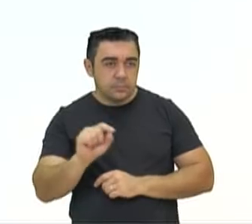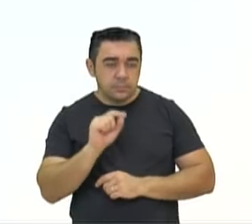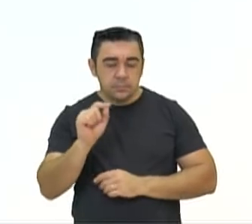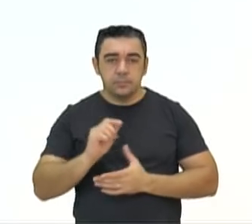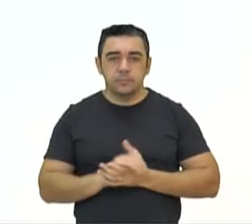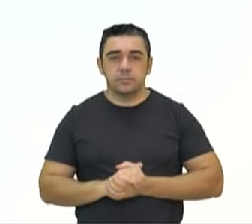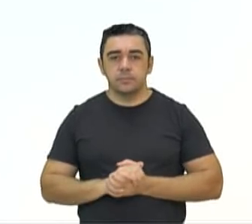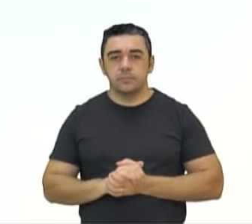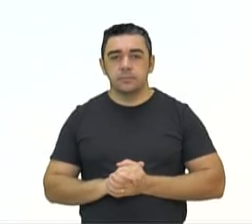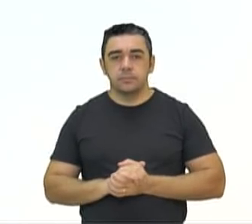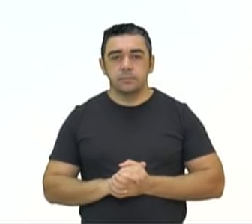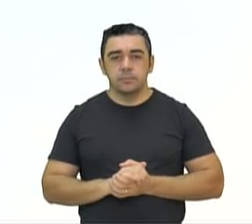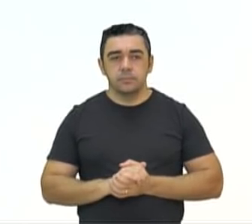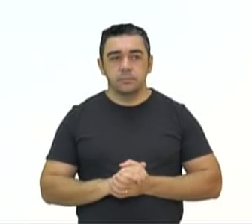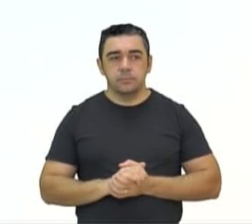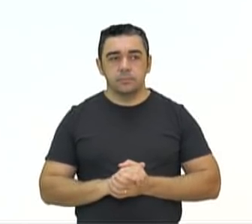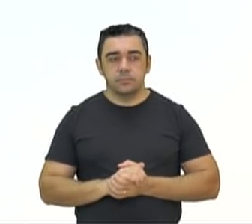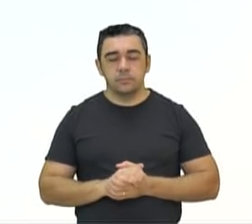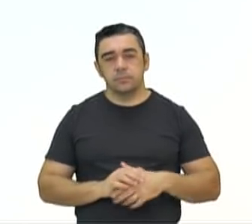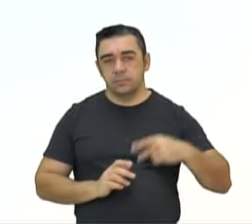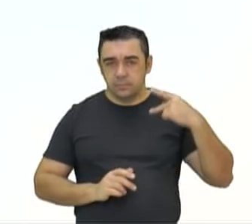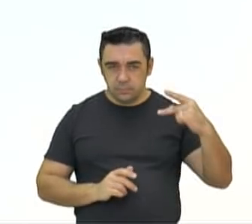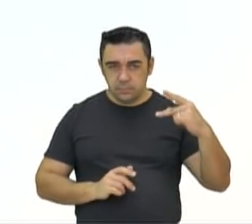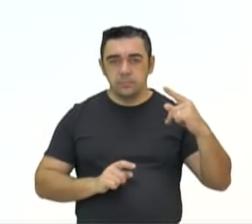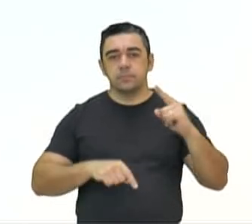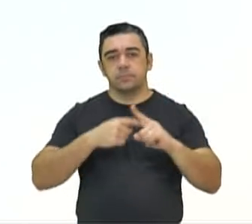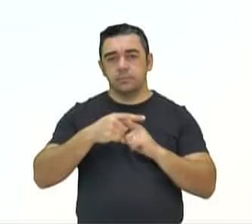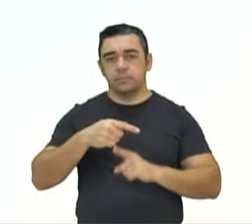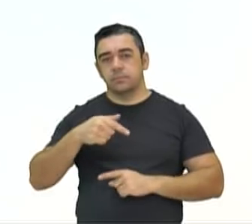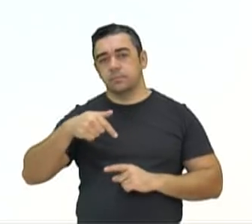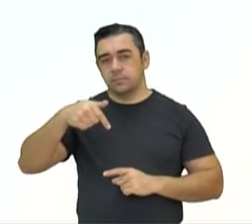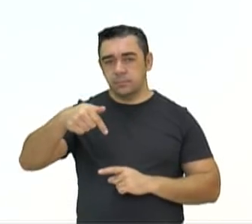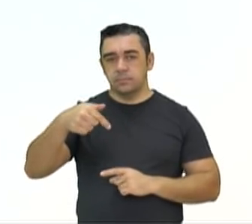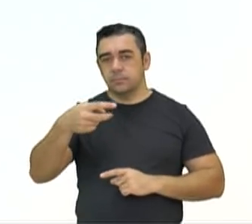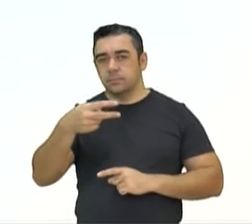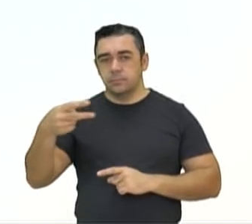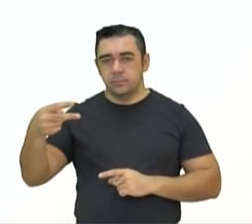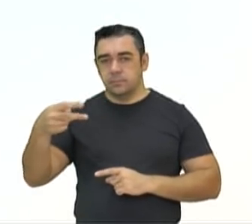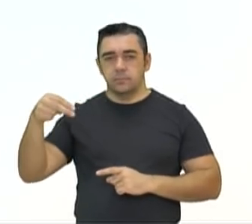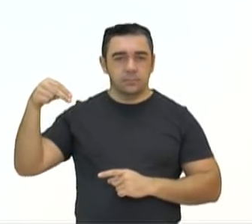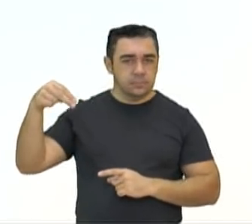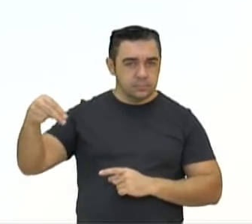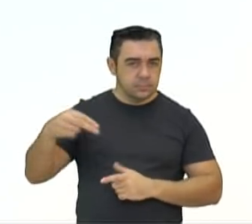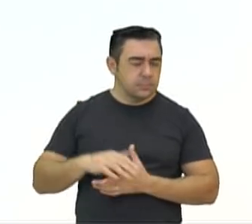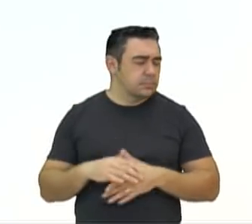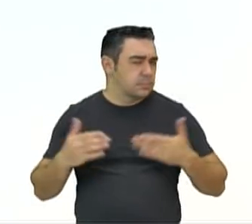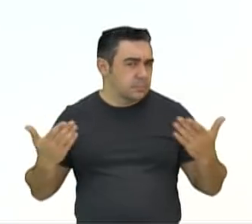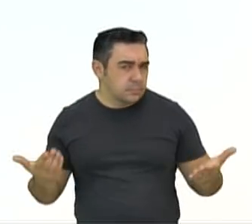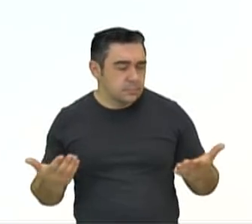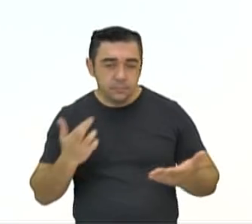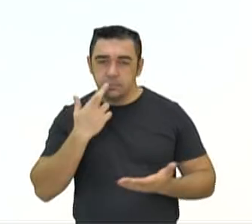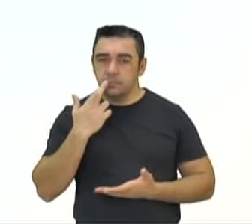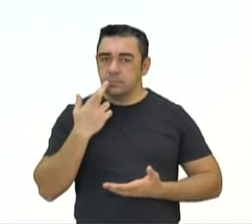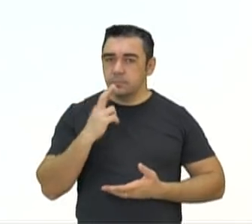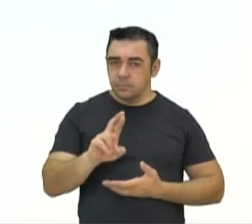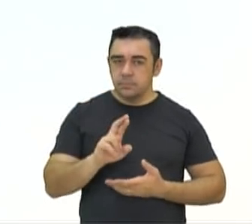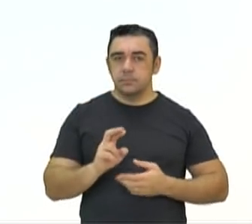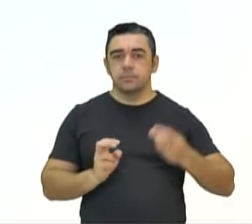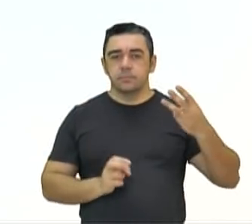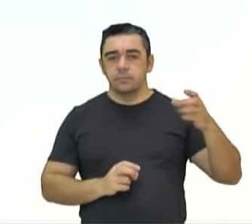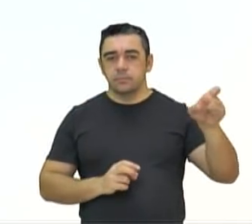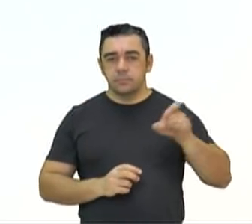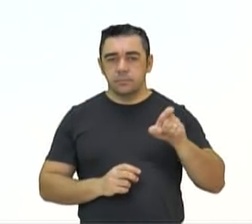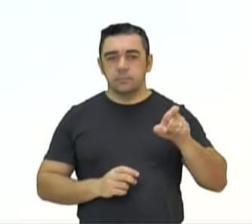que P mais Q deve ser igual a N. Então, fazendo aqui